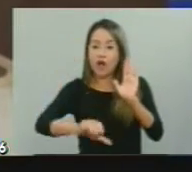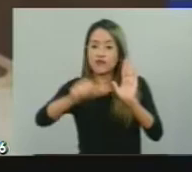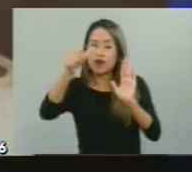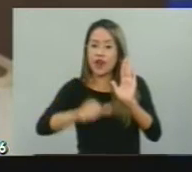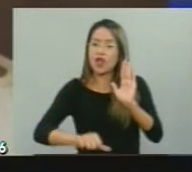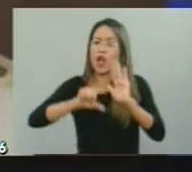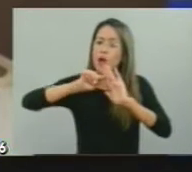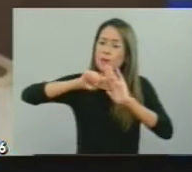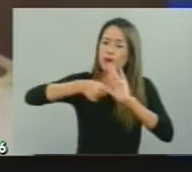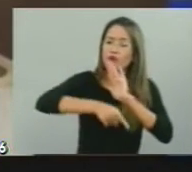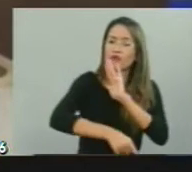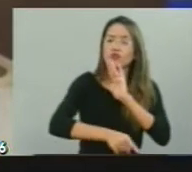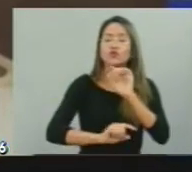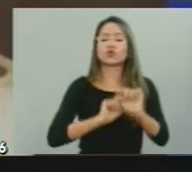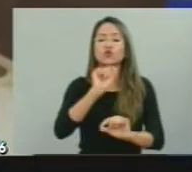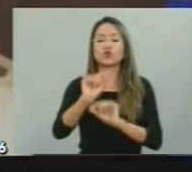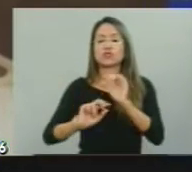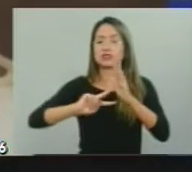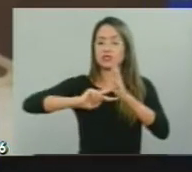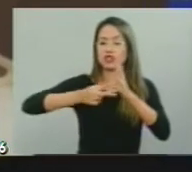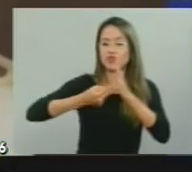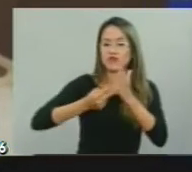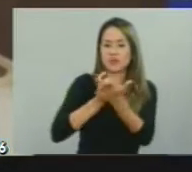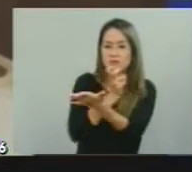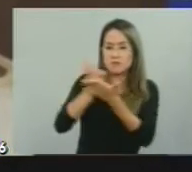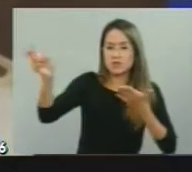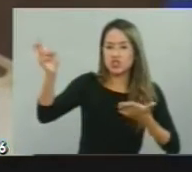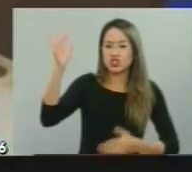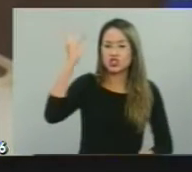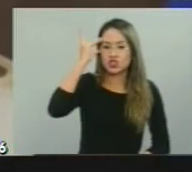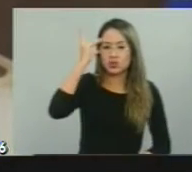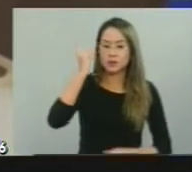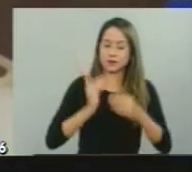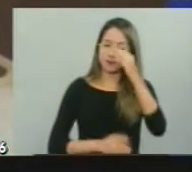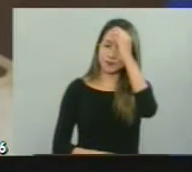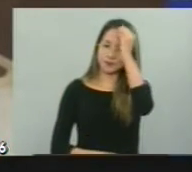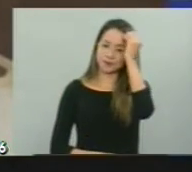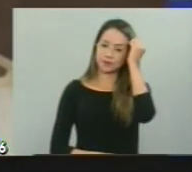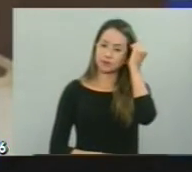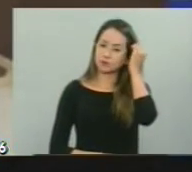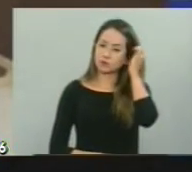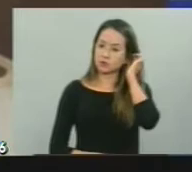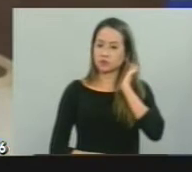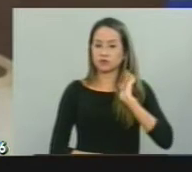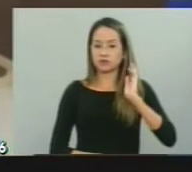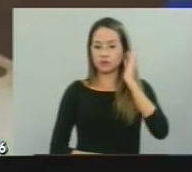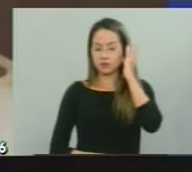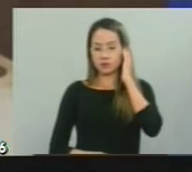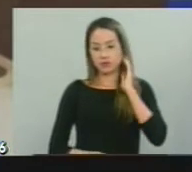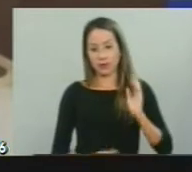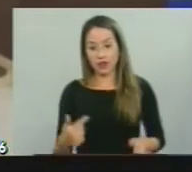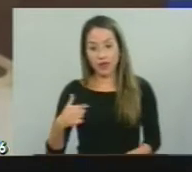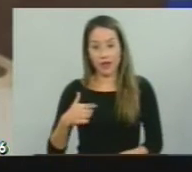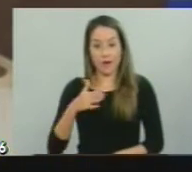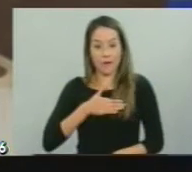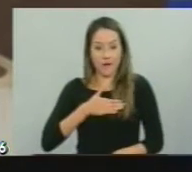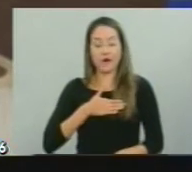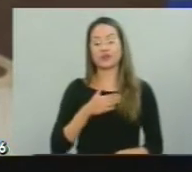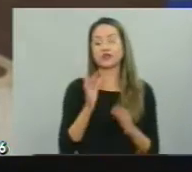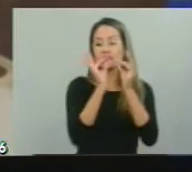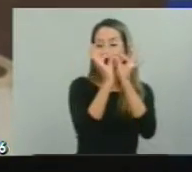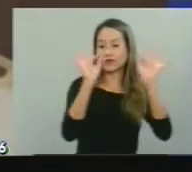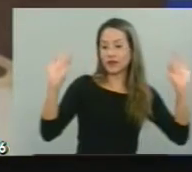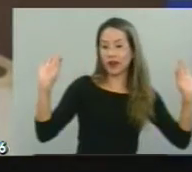profunda do que significa esse impeachment. Eu gosto muito de uma frase do